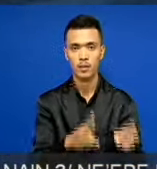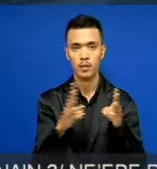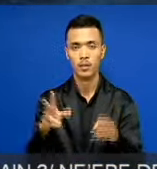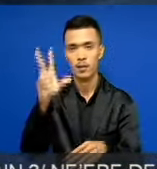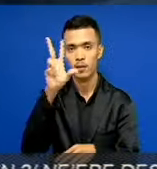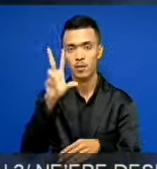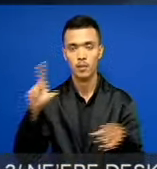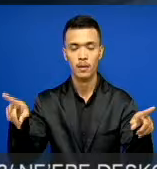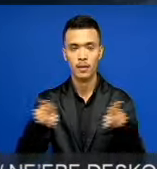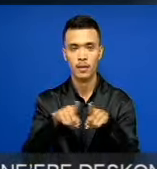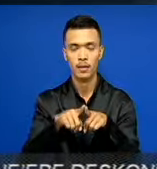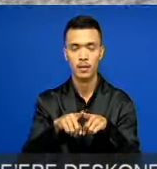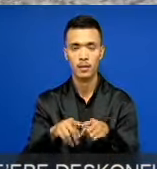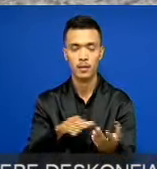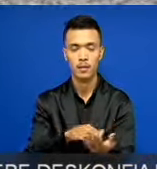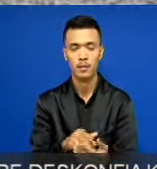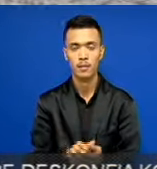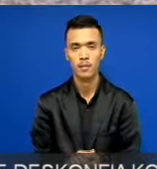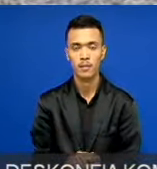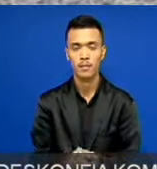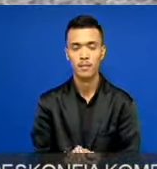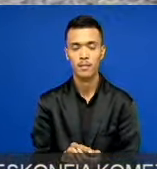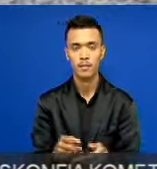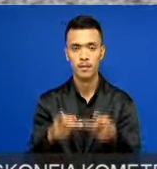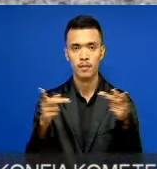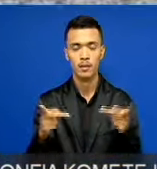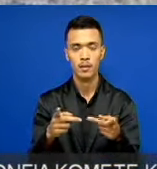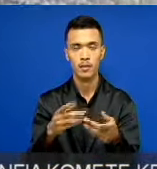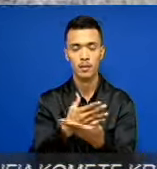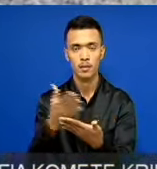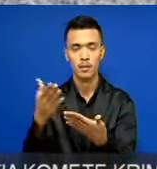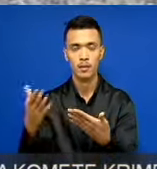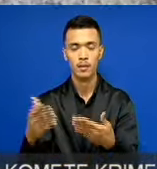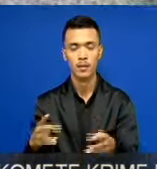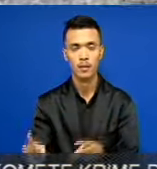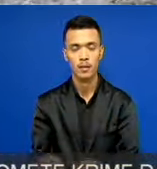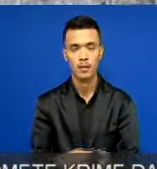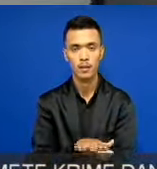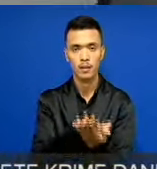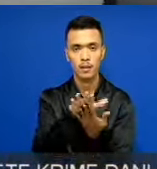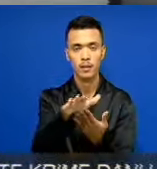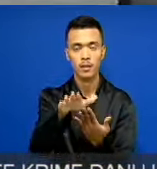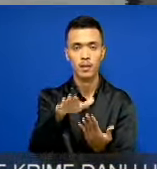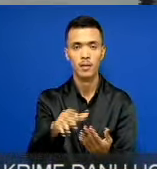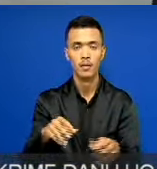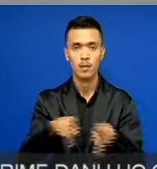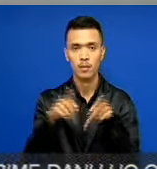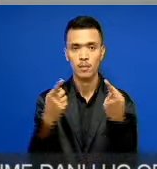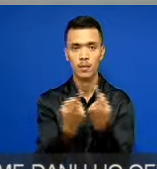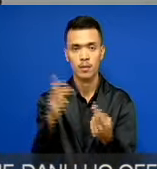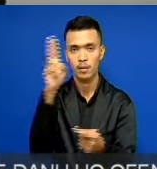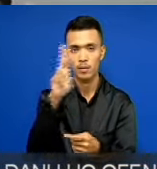tolo hanessa embasamento, subbase no base course, a foi na Alcatrão, mas a companhia utiliza